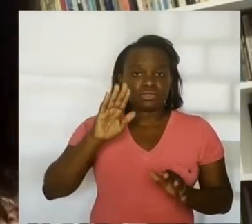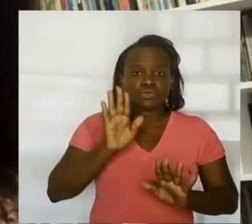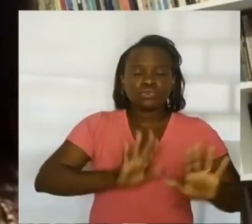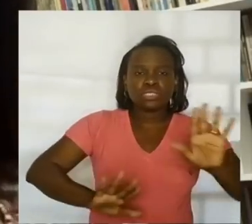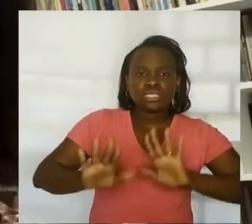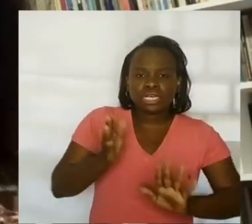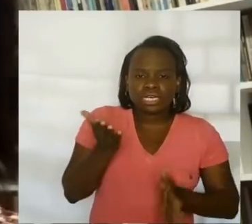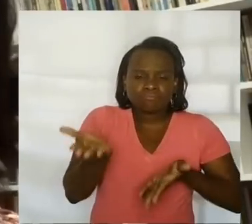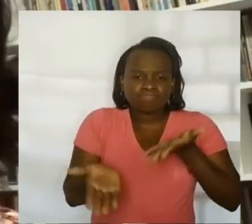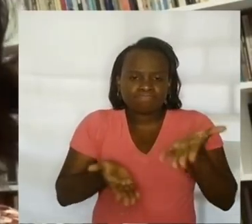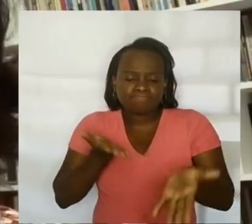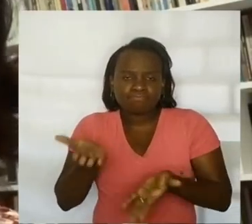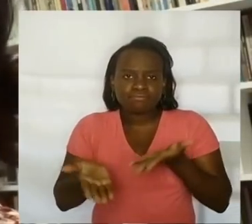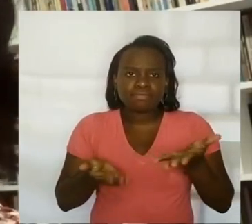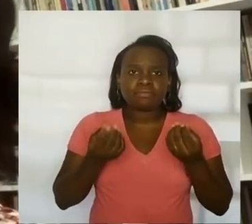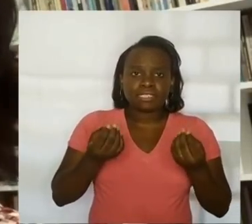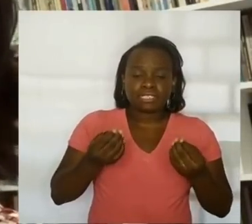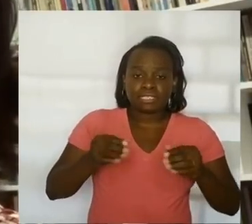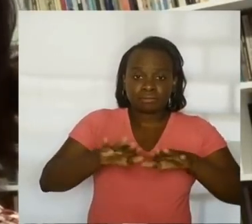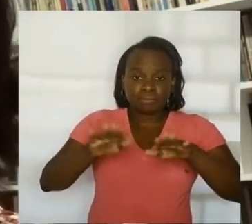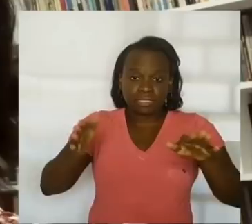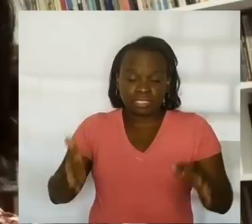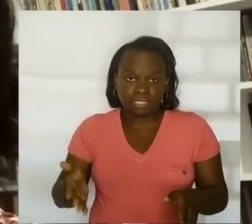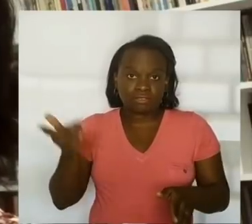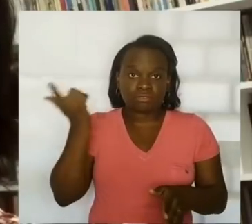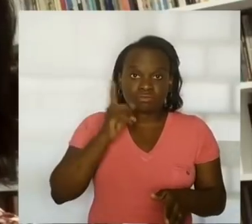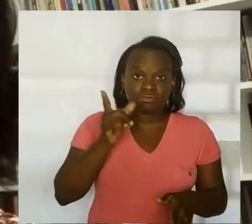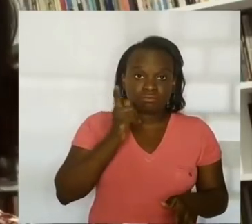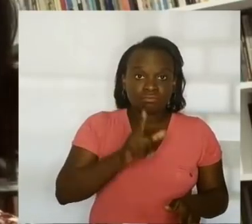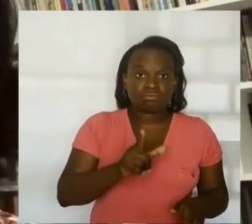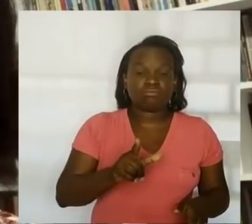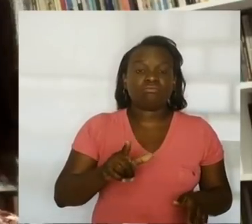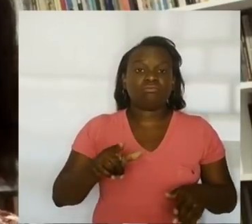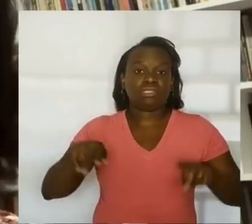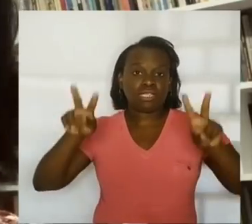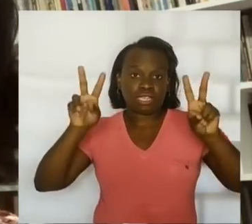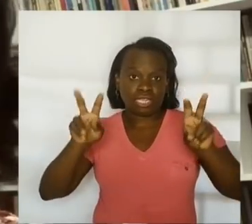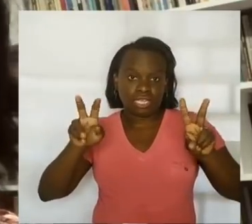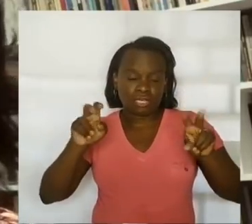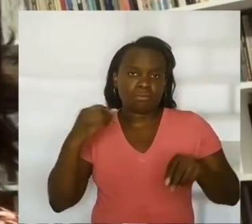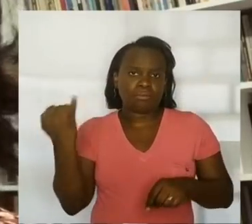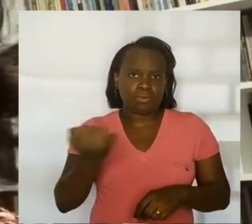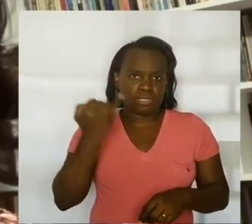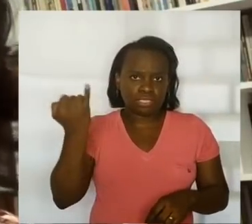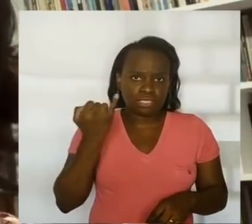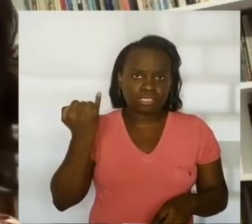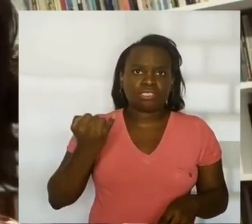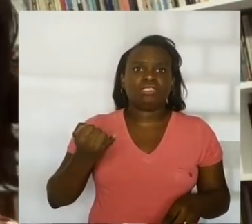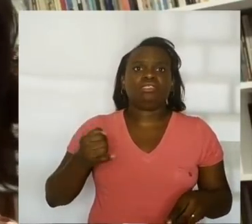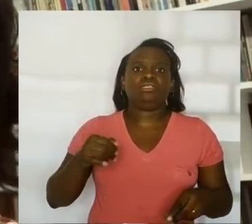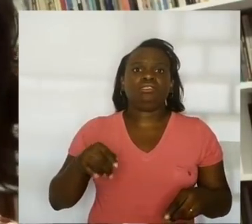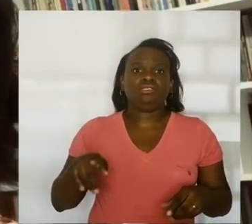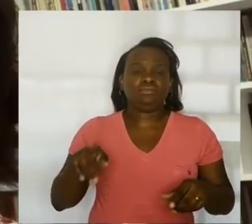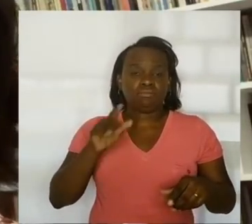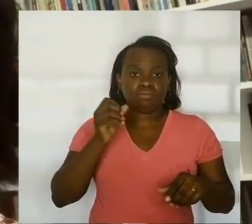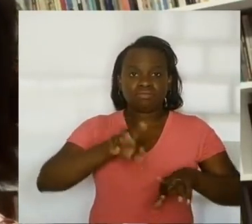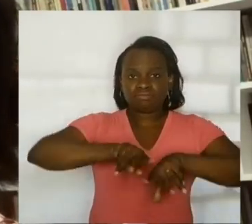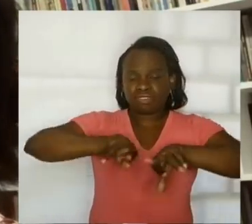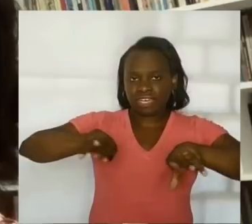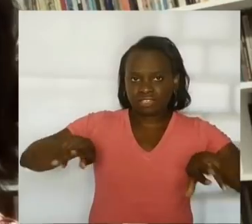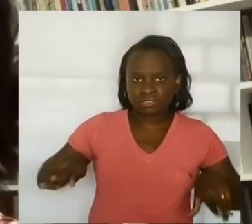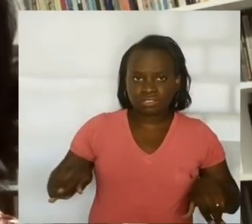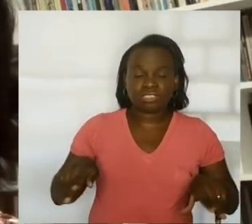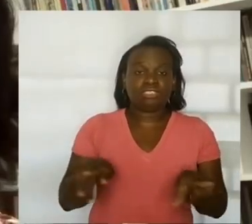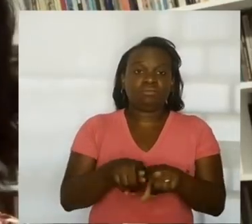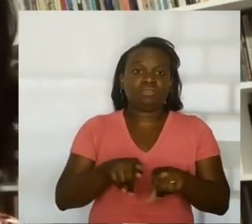com todo cuidado para que as mesas possam ter temas relevantes e